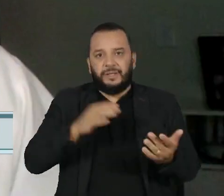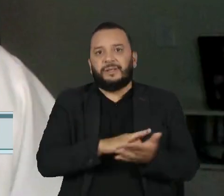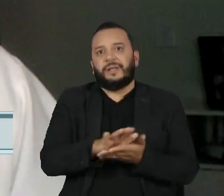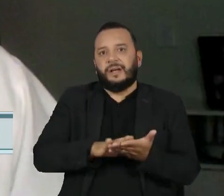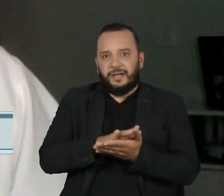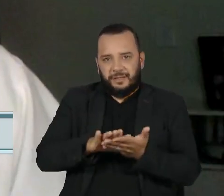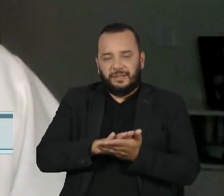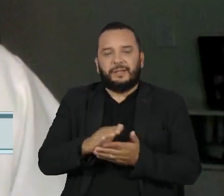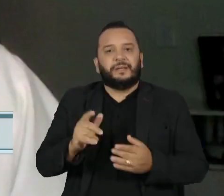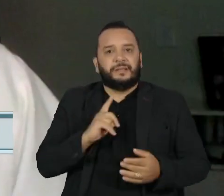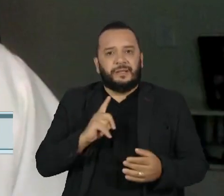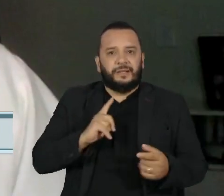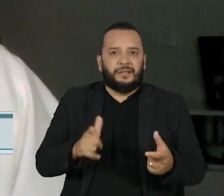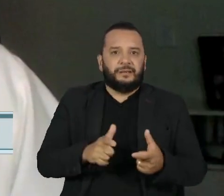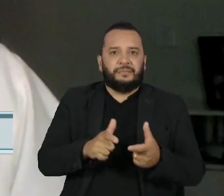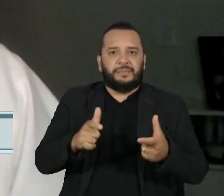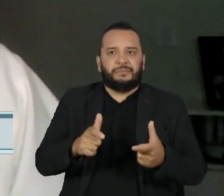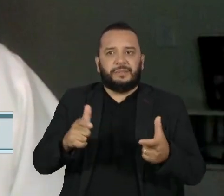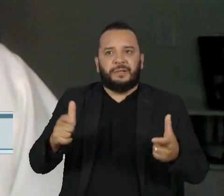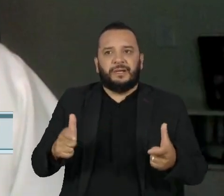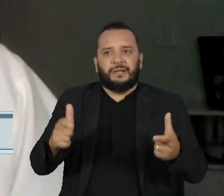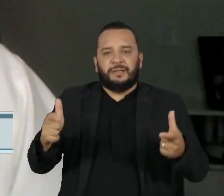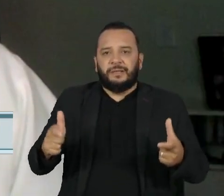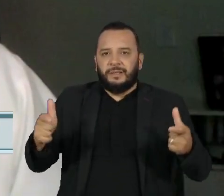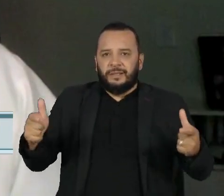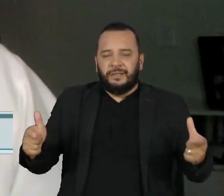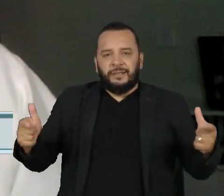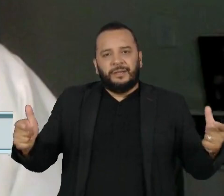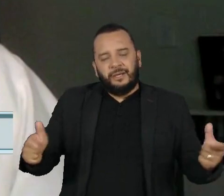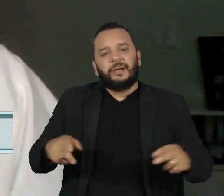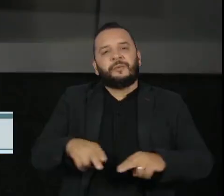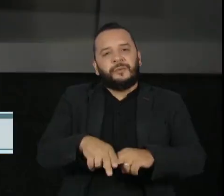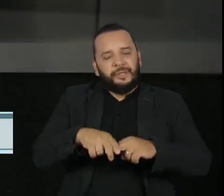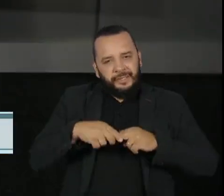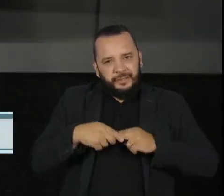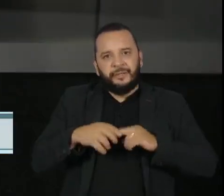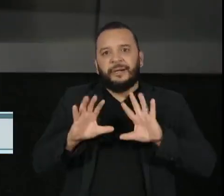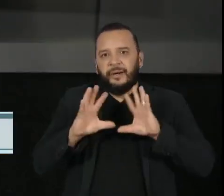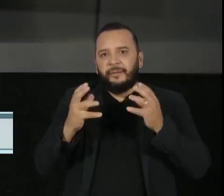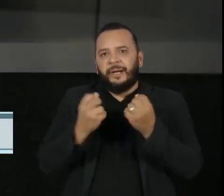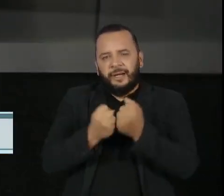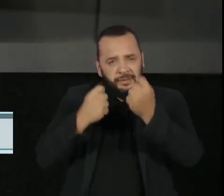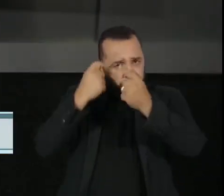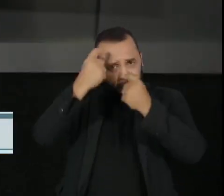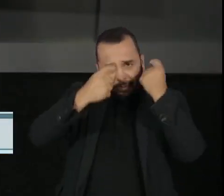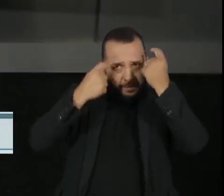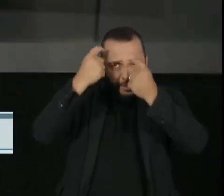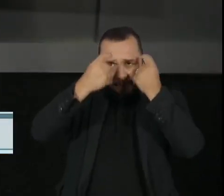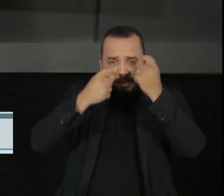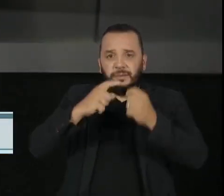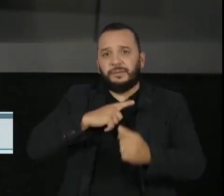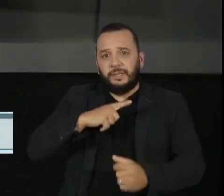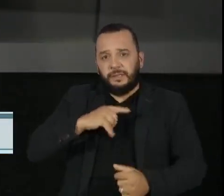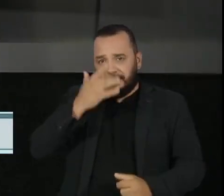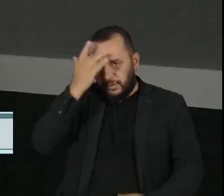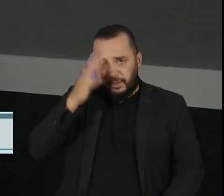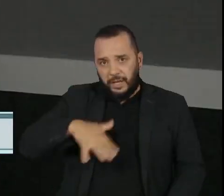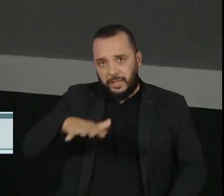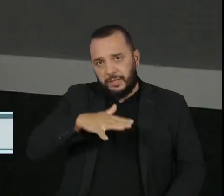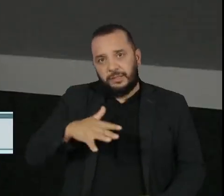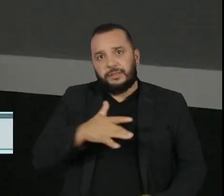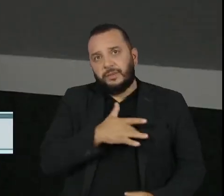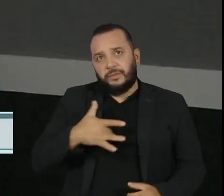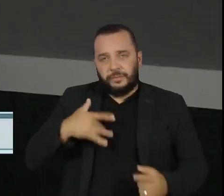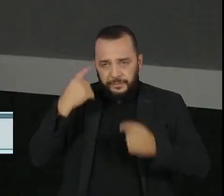nos últimos anos e é por isso a preocupação da OMS e de todos os organismos de saúde internacionais.